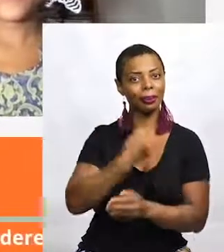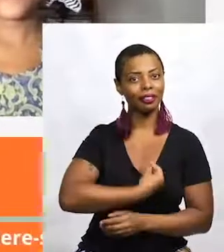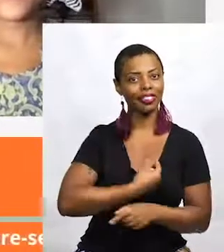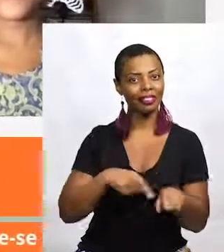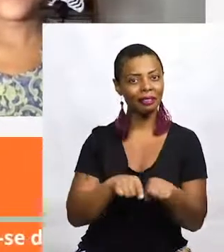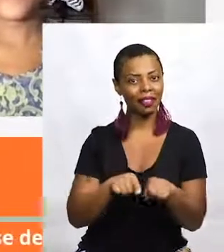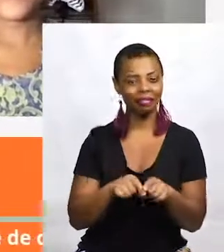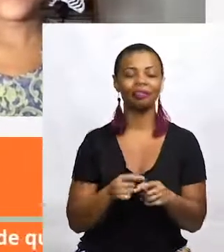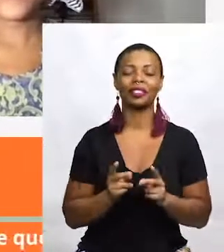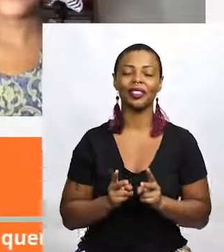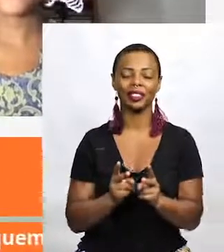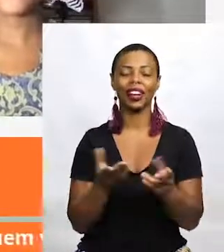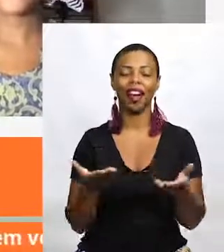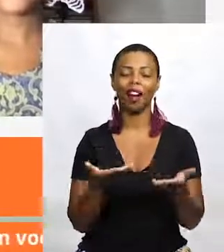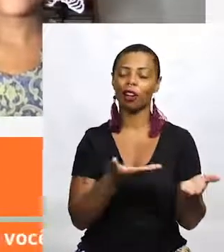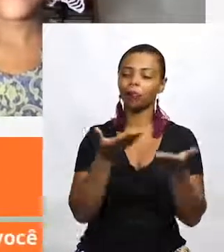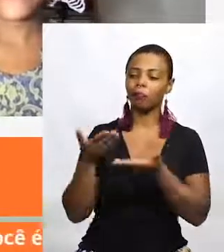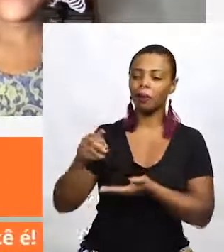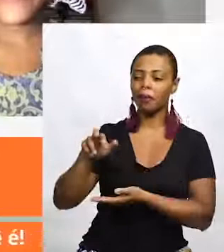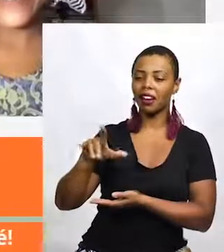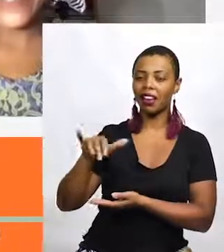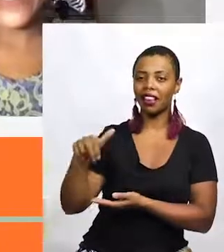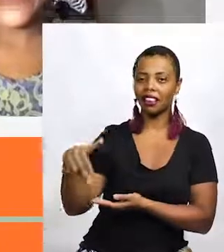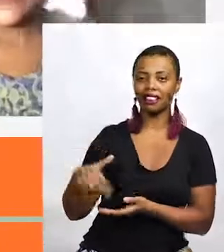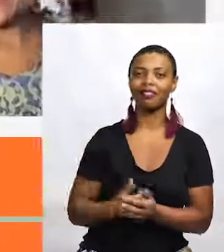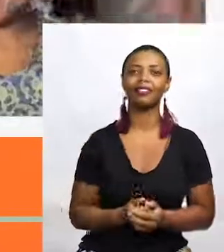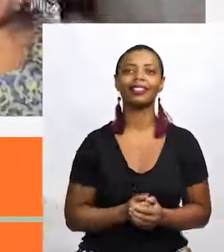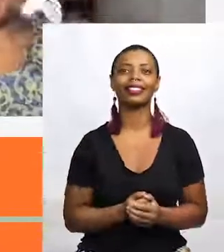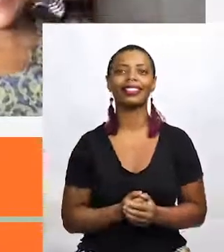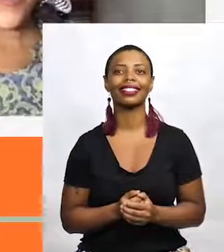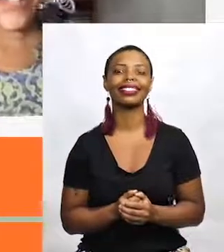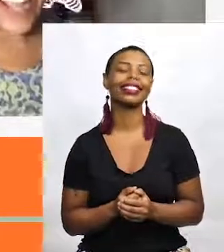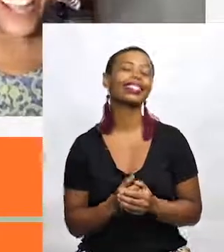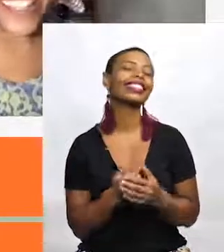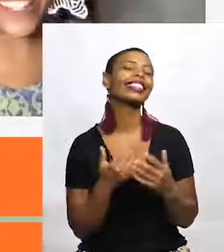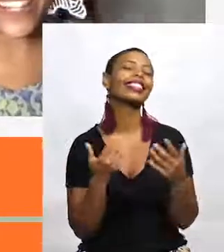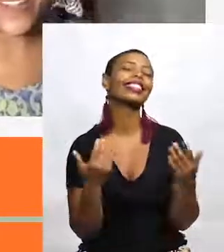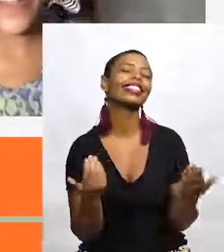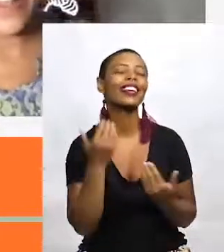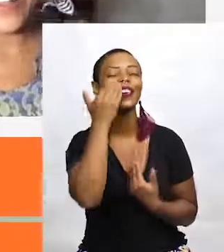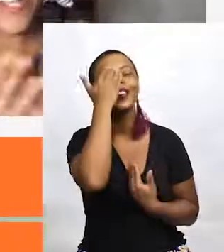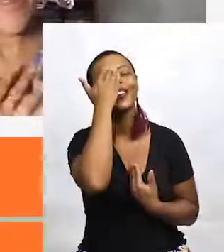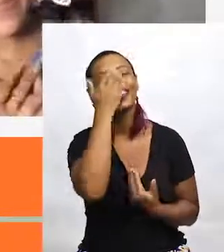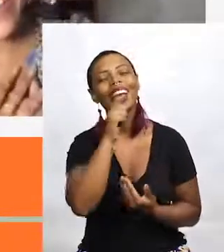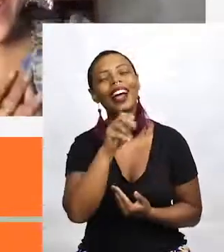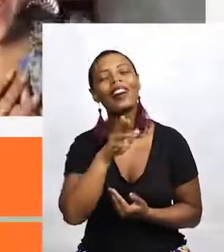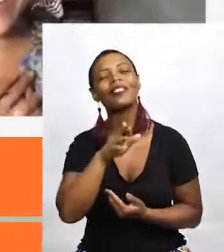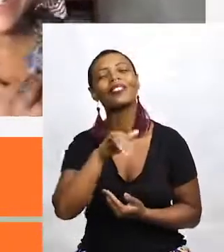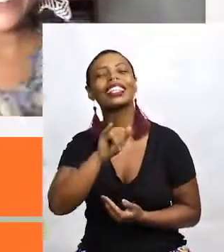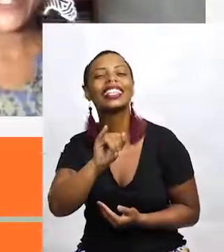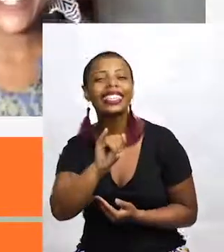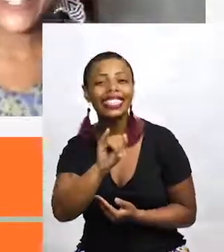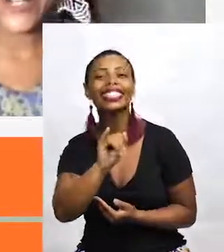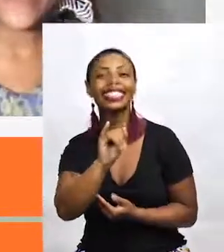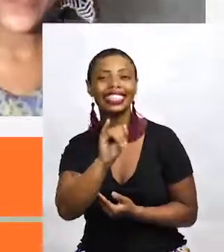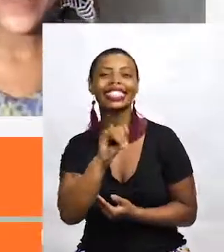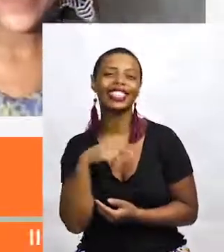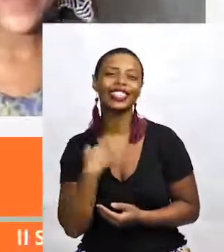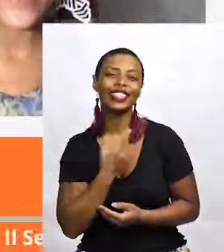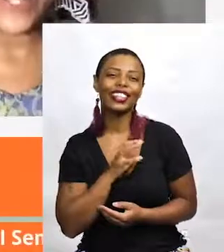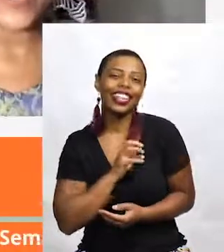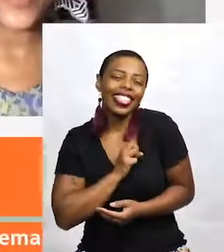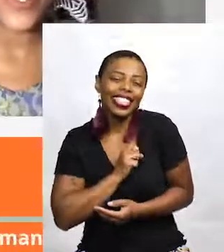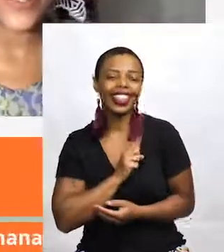evento, eu vou passar a palavra para a Mel. Com você, Mel. Então, muito obrigada, Gabriela, Gabi, né, nossa querida